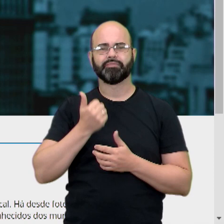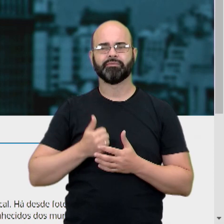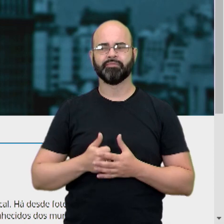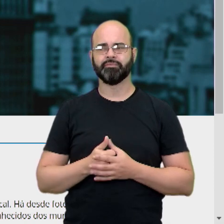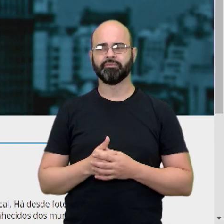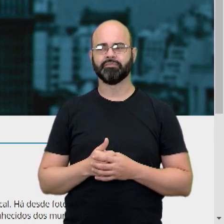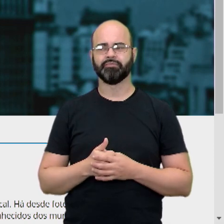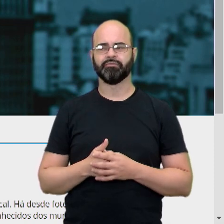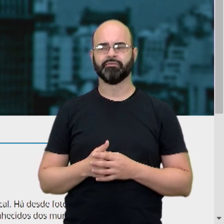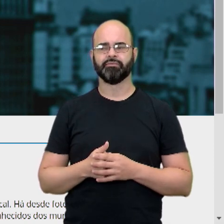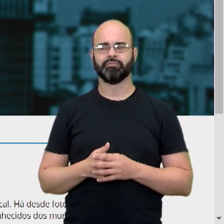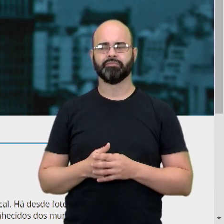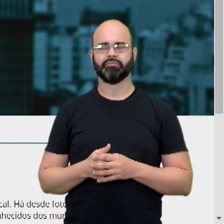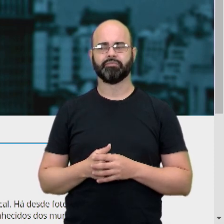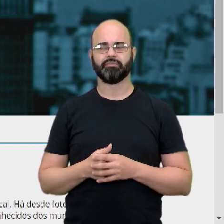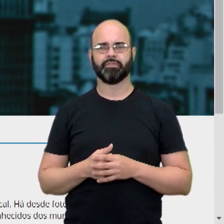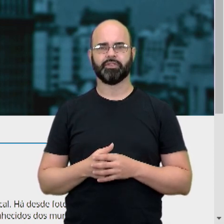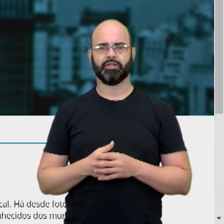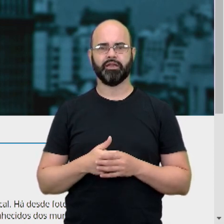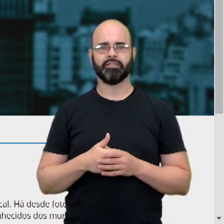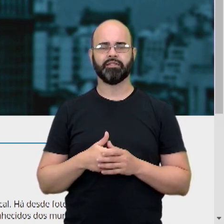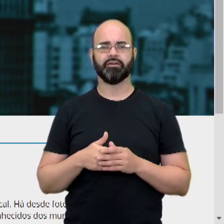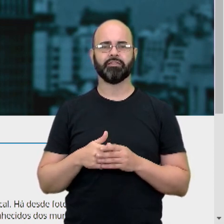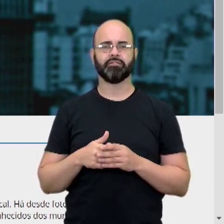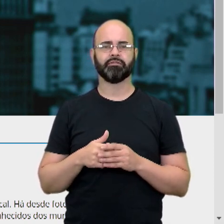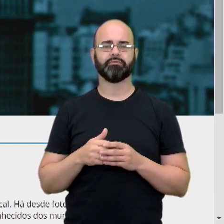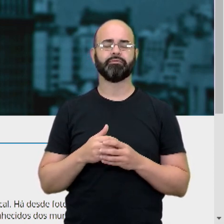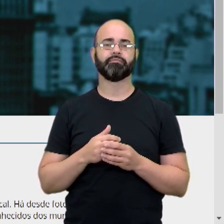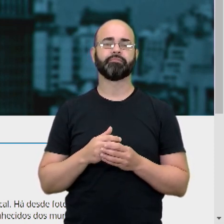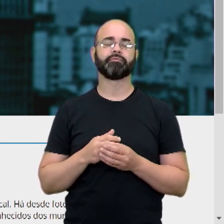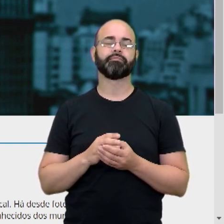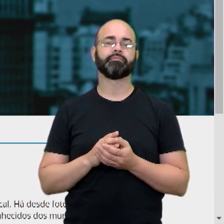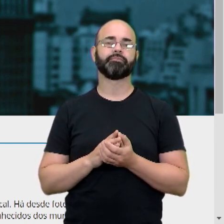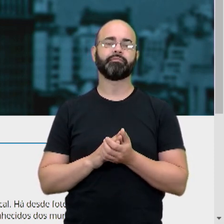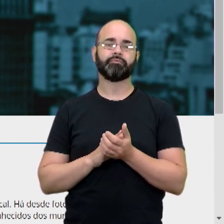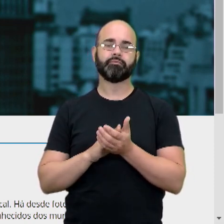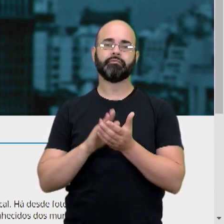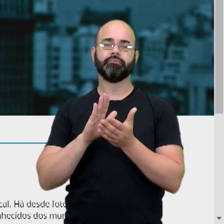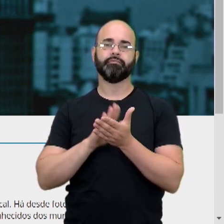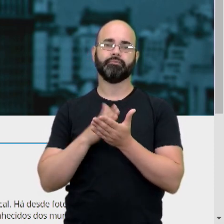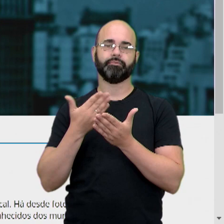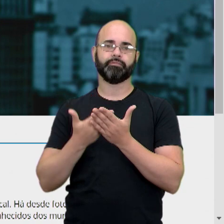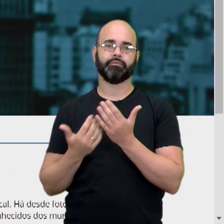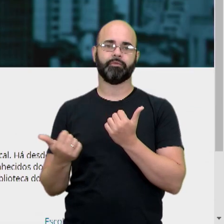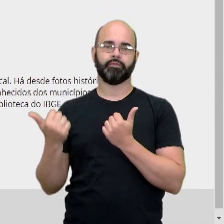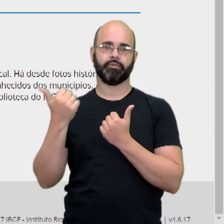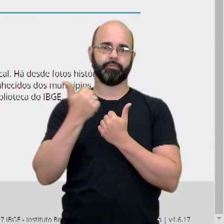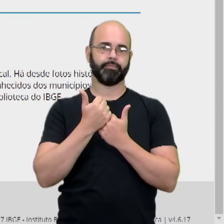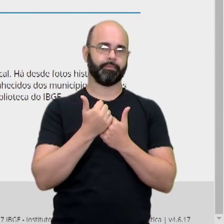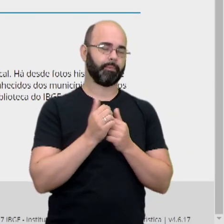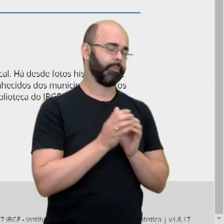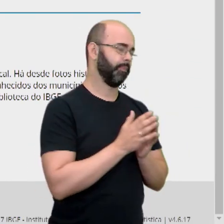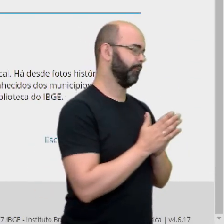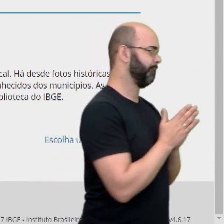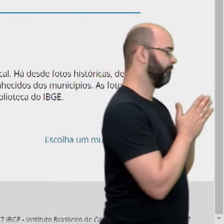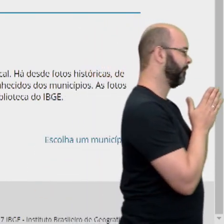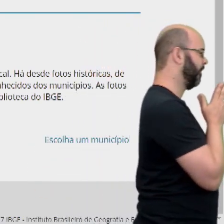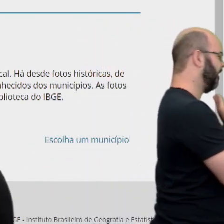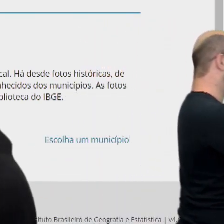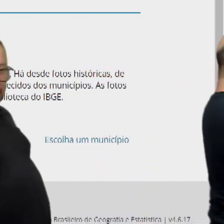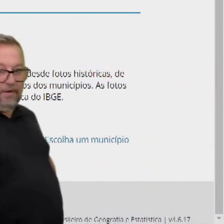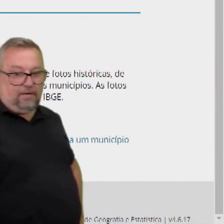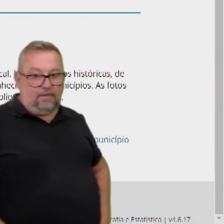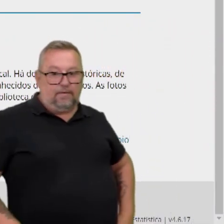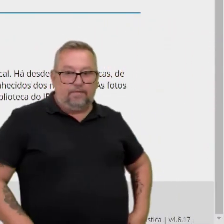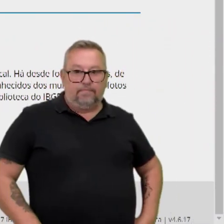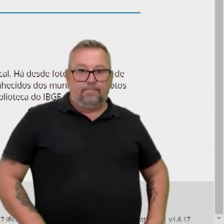lá. Conheça cidades e estados do Brasil, tá? E aí a gente clica lá no... Aqui, se a gente for rodar um pouco, a gente vê lá